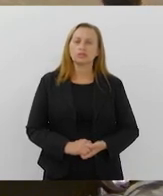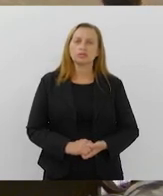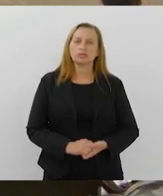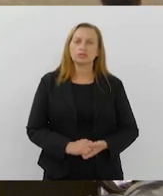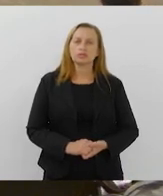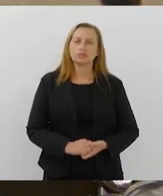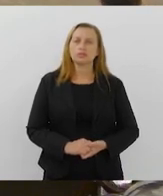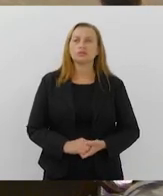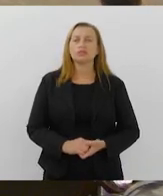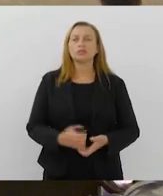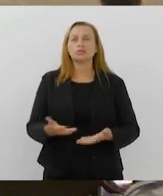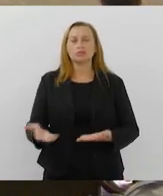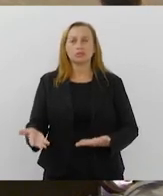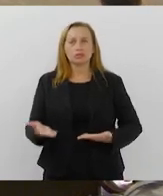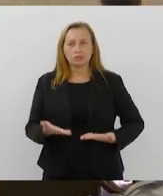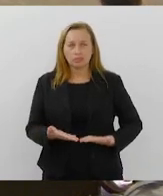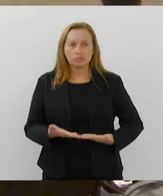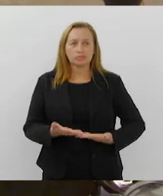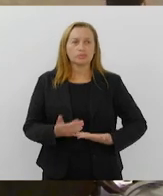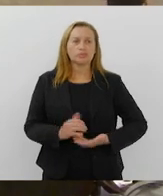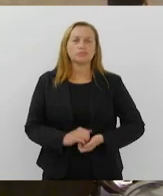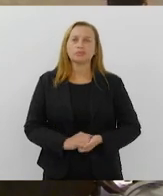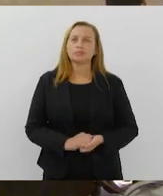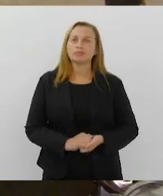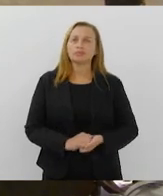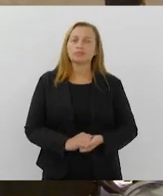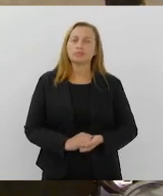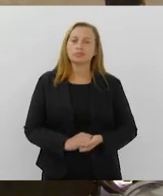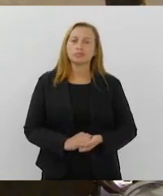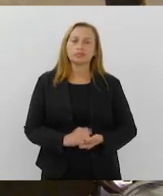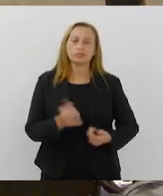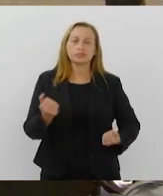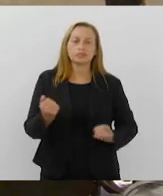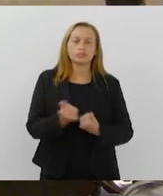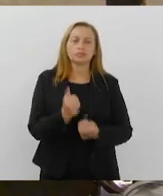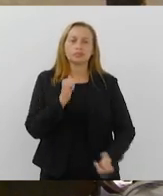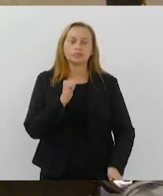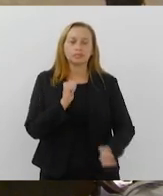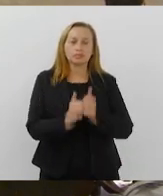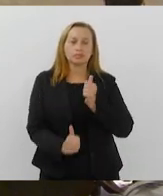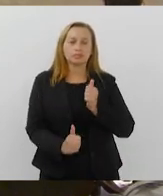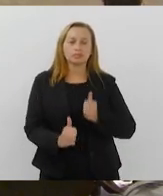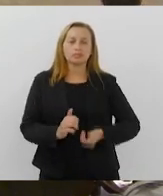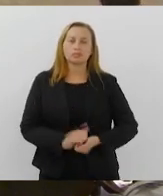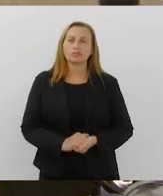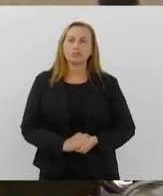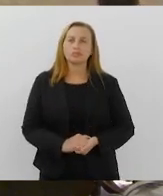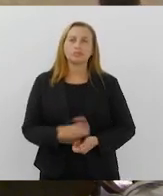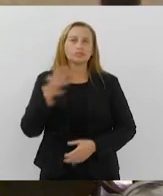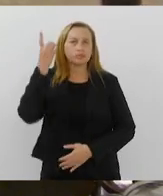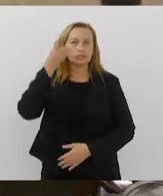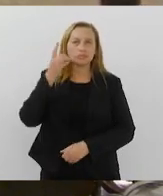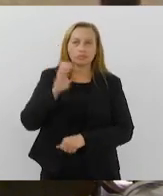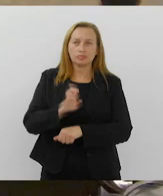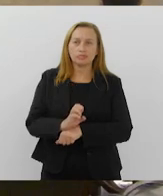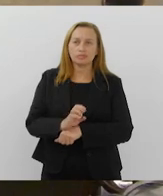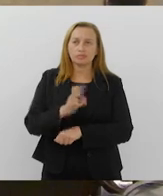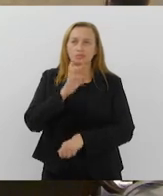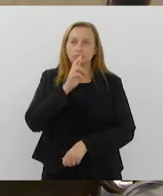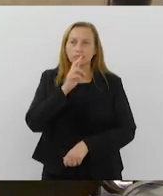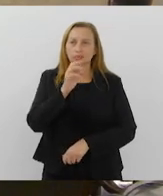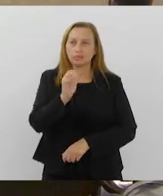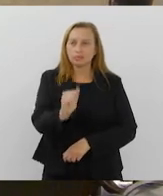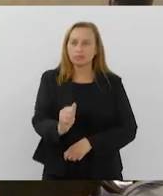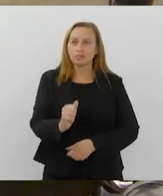O próximo agraciado com a comenda de apoio ao esporte é o deputado estadual Rodrigo Amorim.